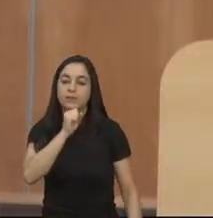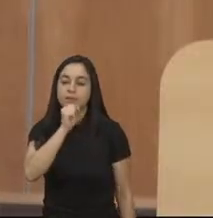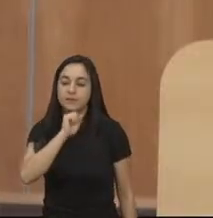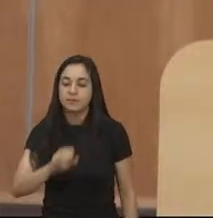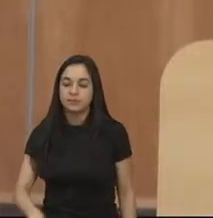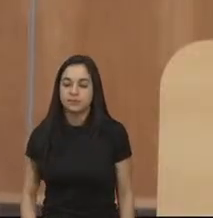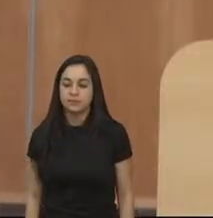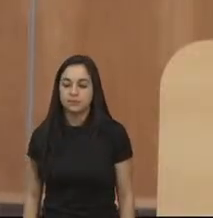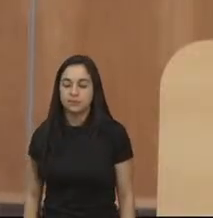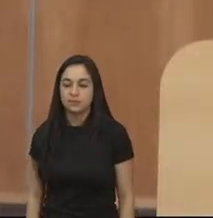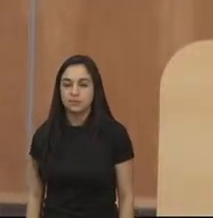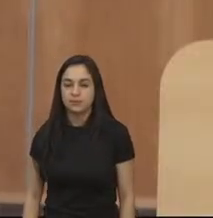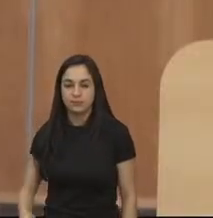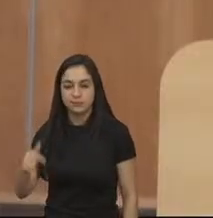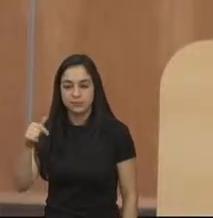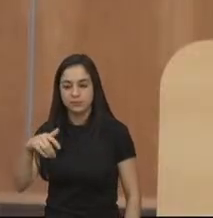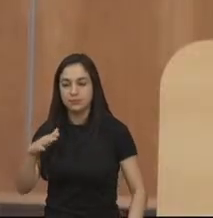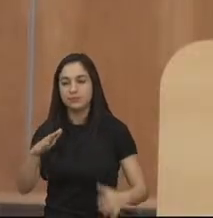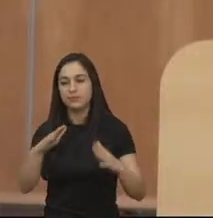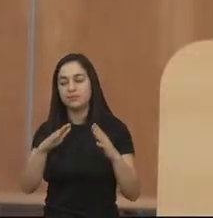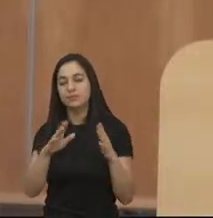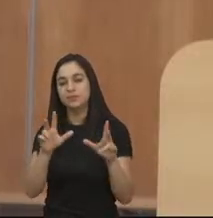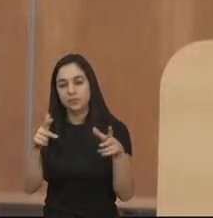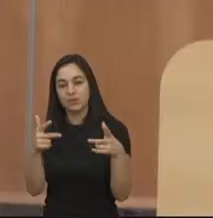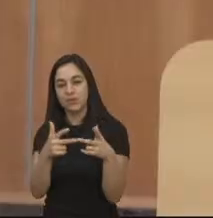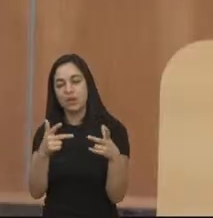Eu fiz um projeto nessa casa,